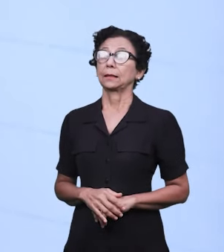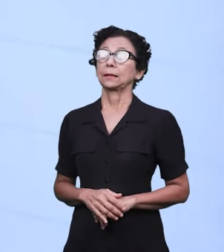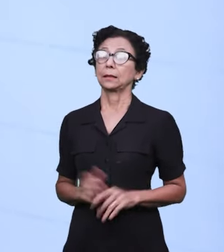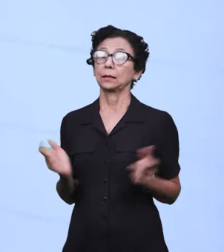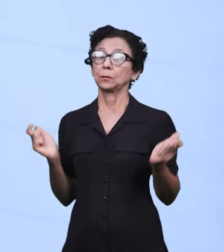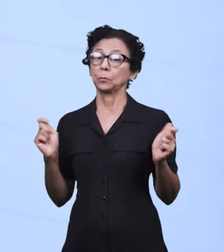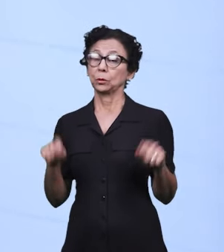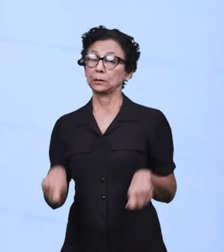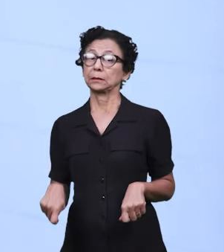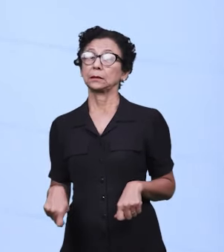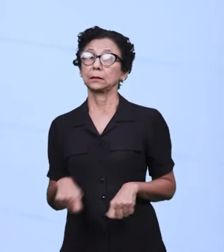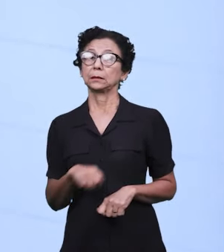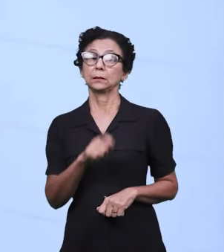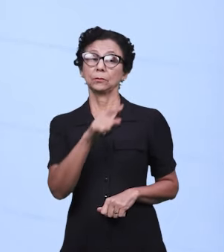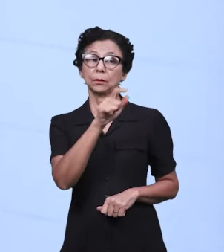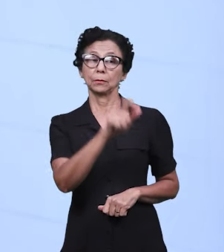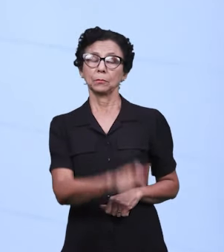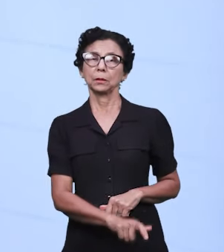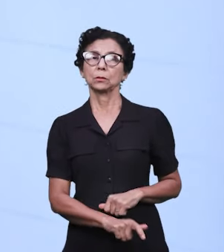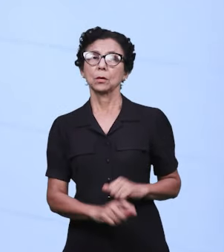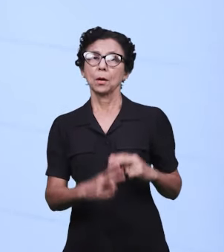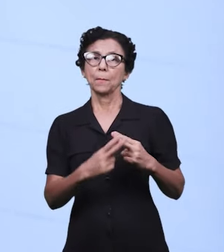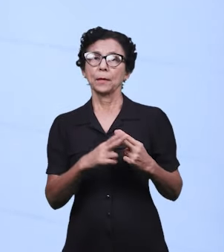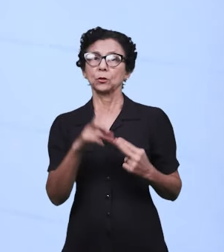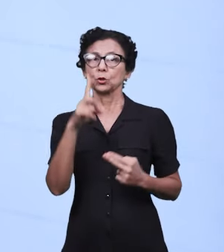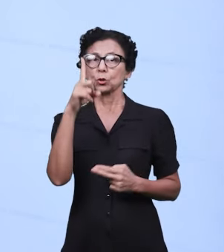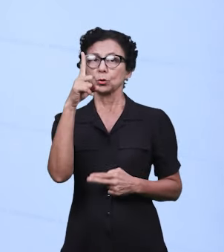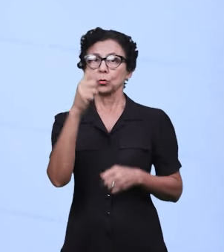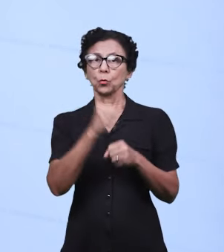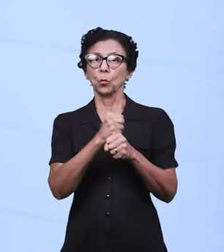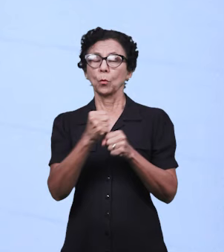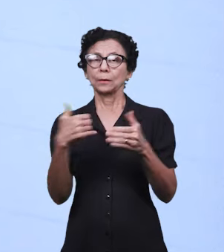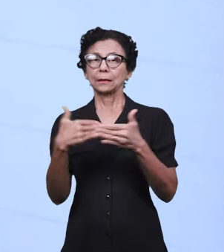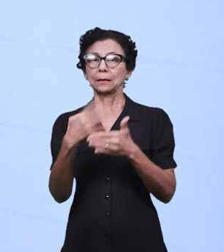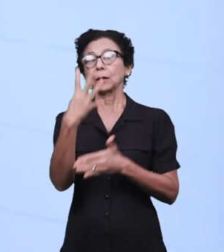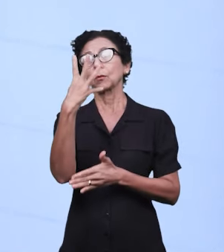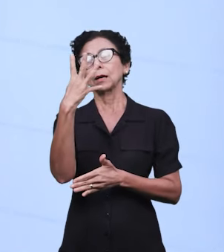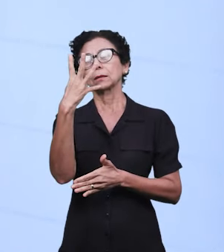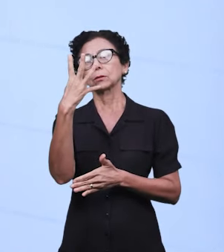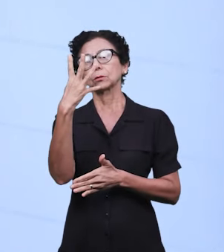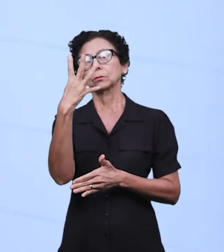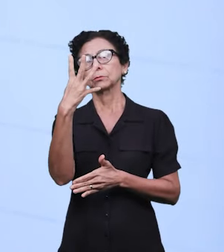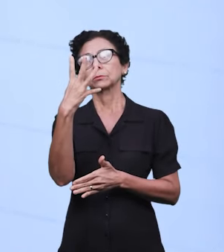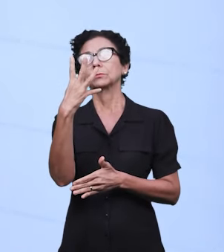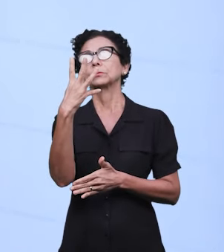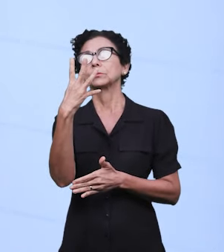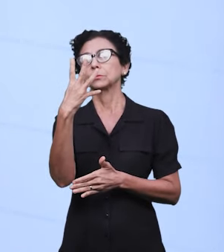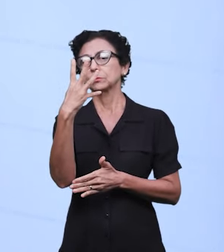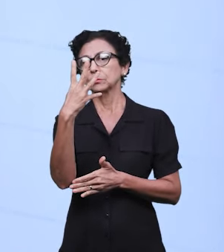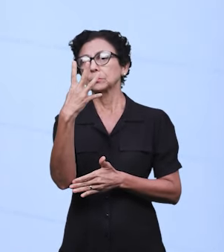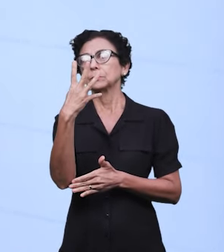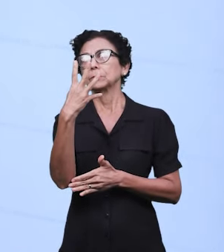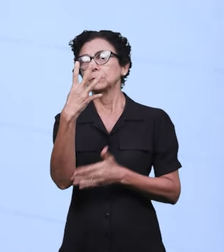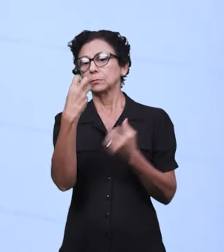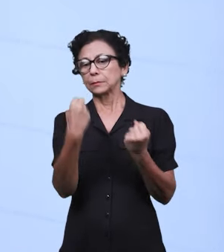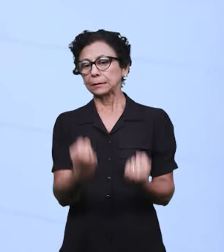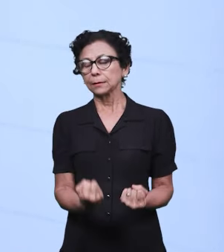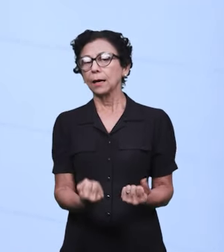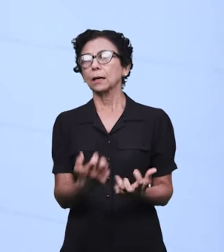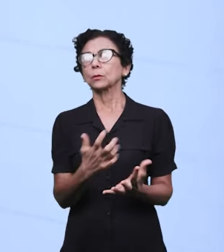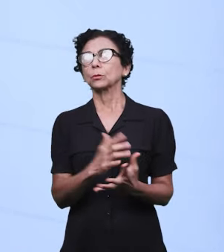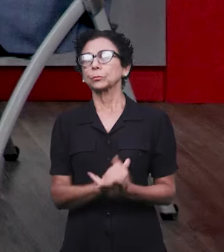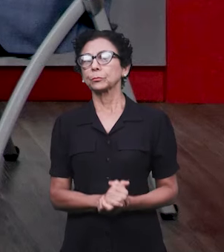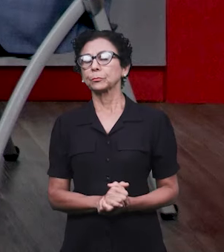de detenção de 1 ano a 4 anos. Que isso, bem pesado. Bem pesado. E